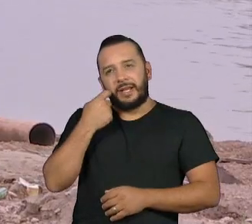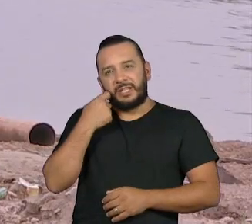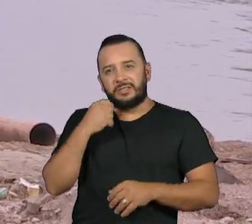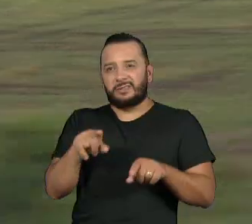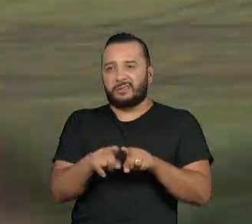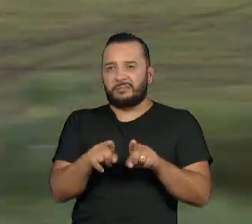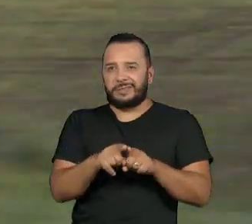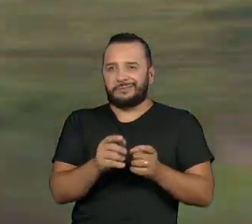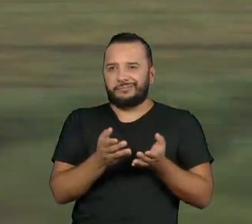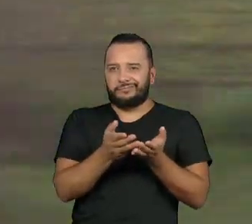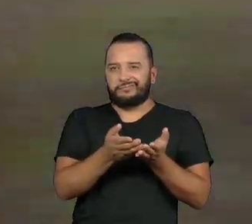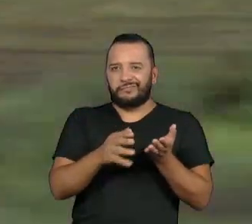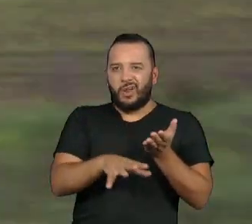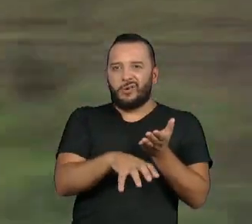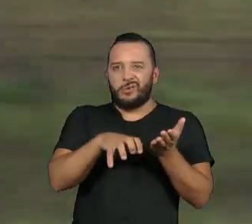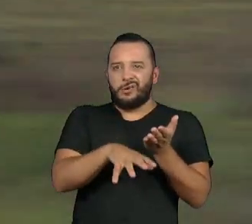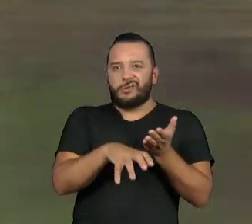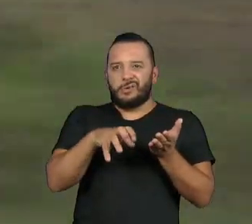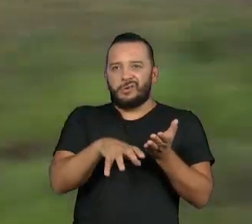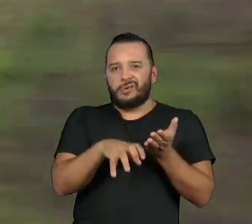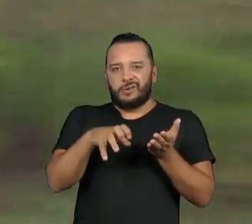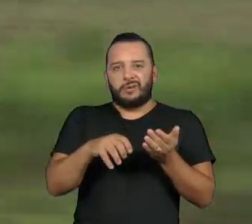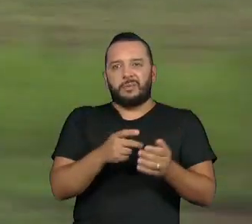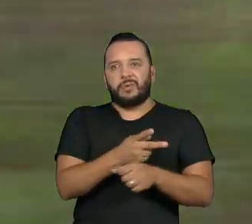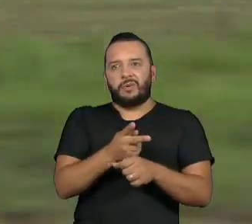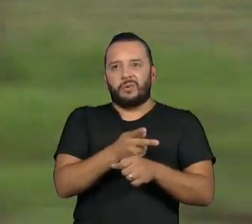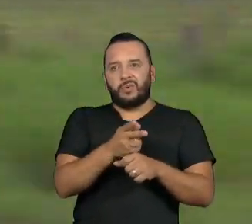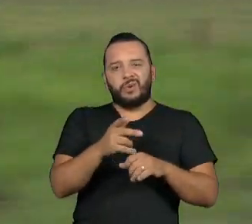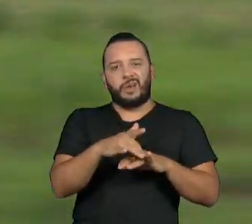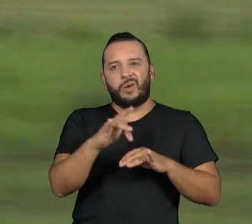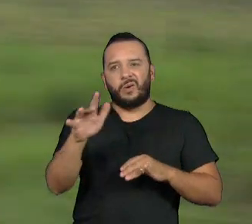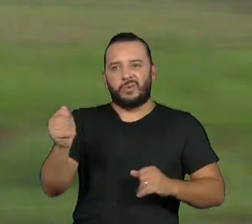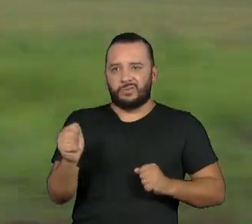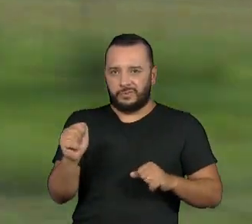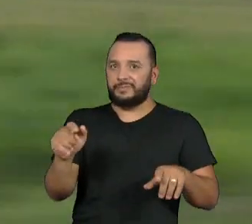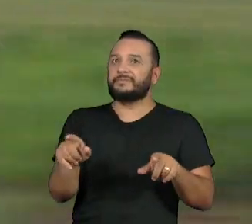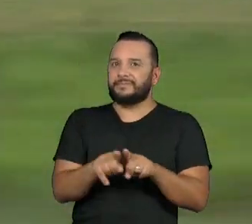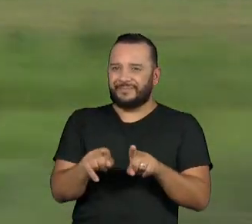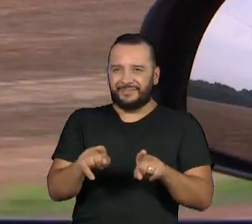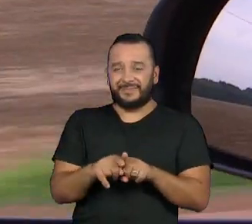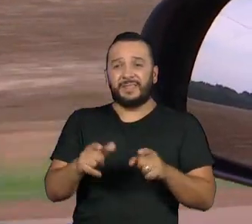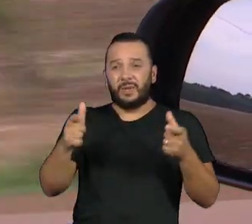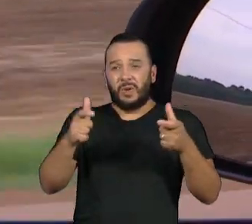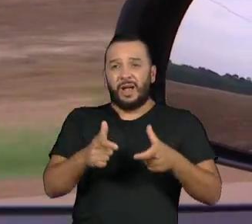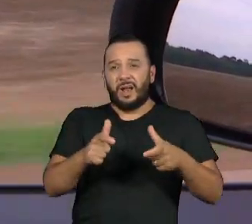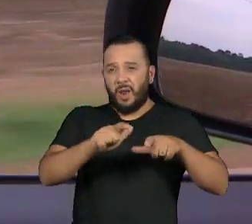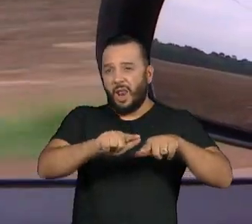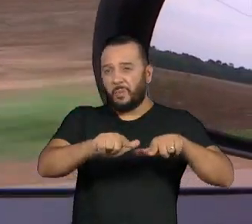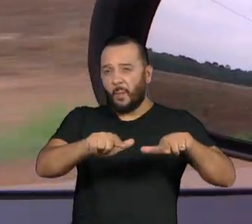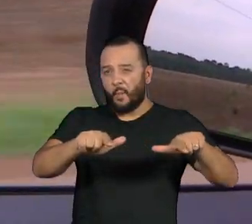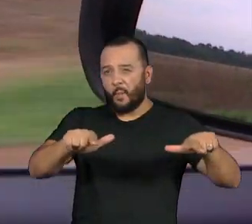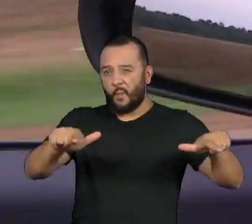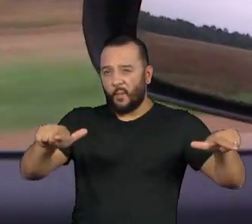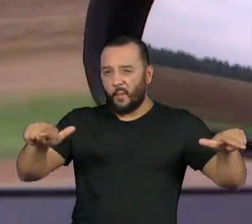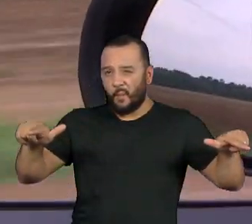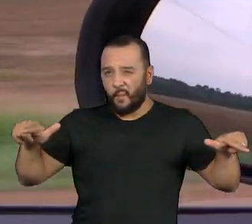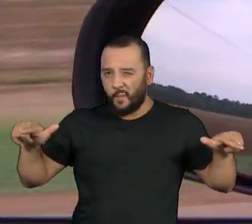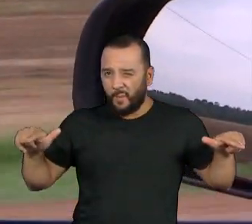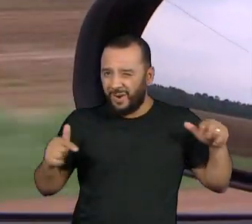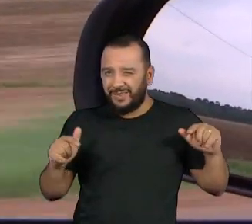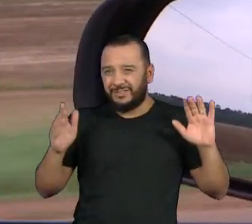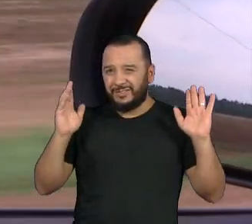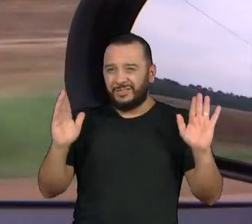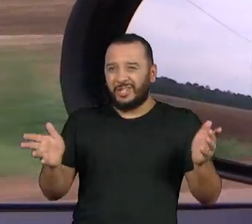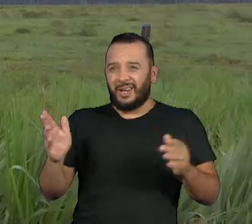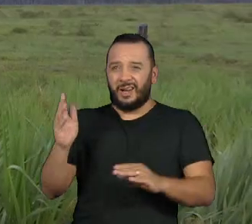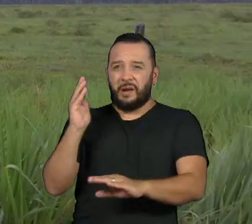garimpo. Ali, lavouras fatiam e engolem a floresta. Em alguns trechos, só o que sobrou